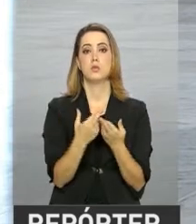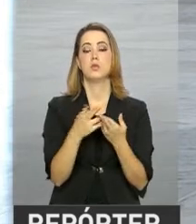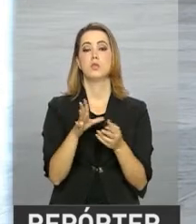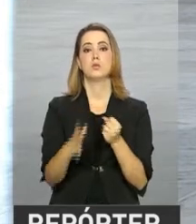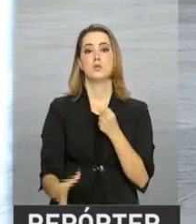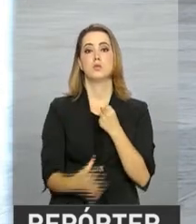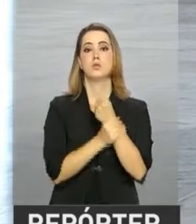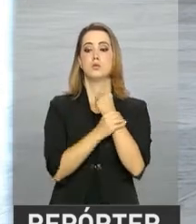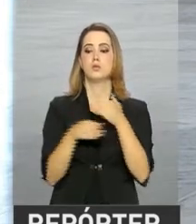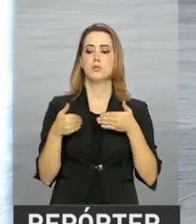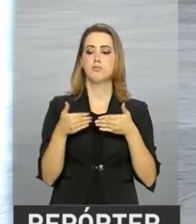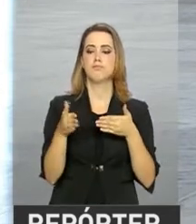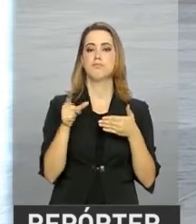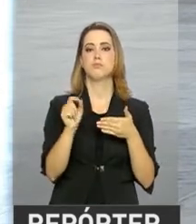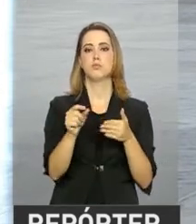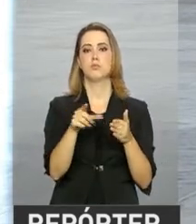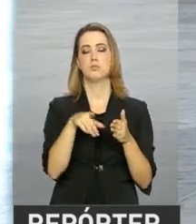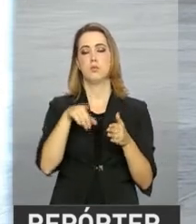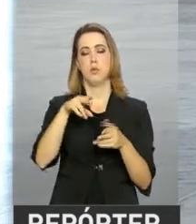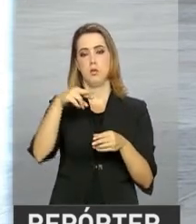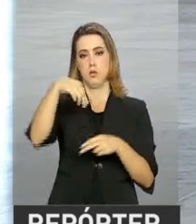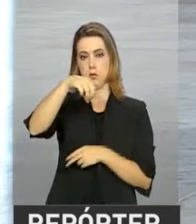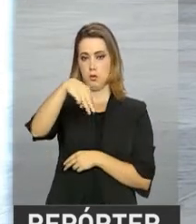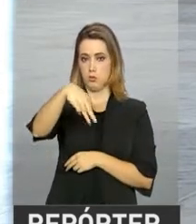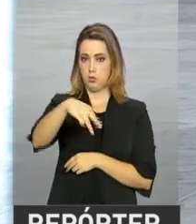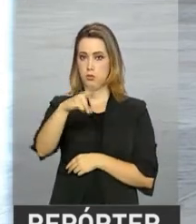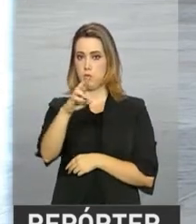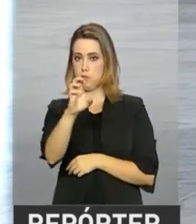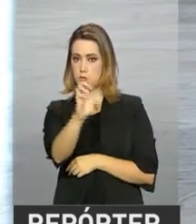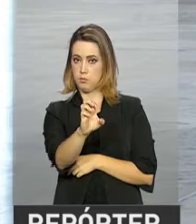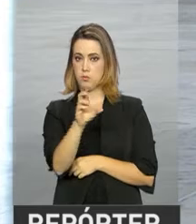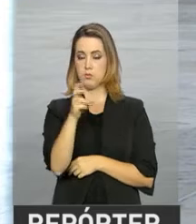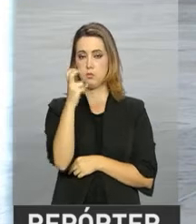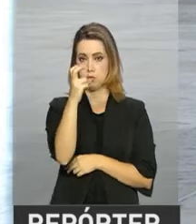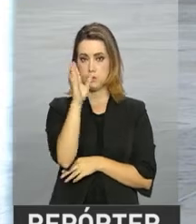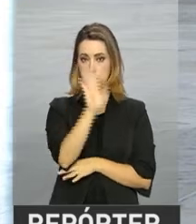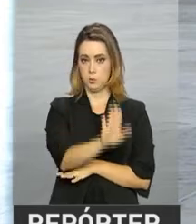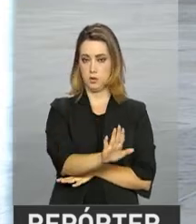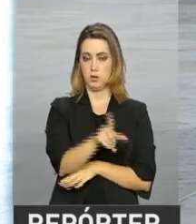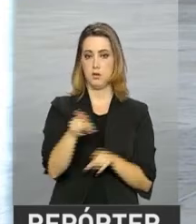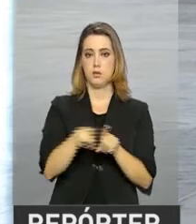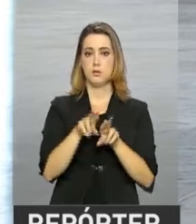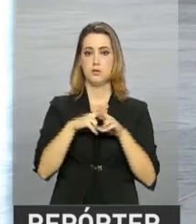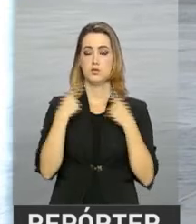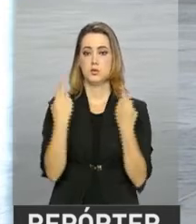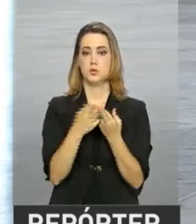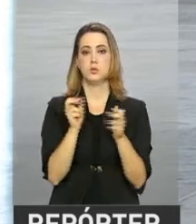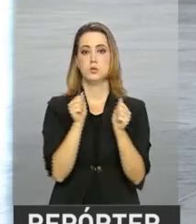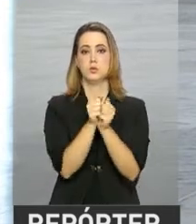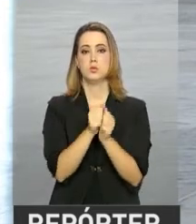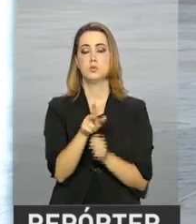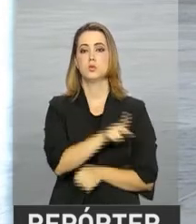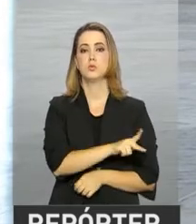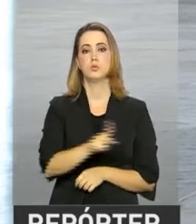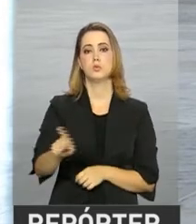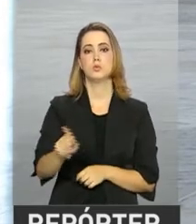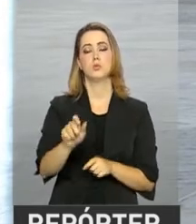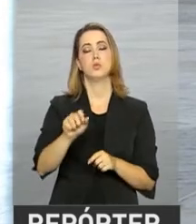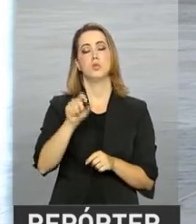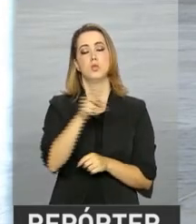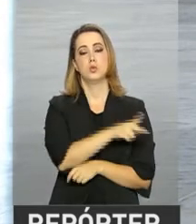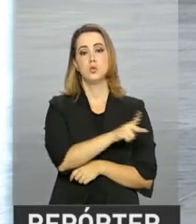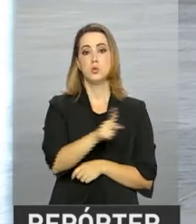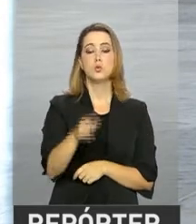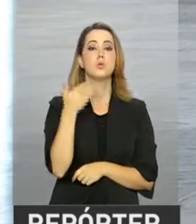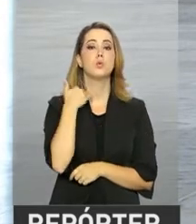nas fronteiras no palácio itamaraty e finalmente às cinco horas da tarde ele se reúne com o presidente do banco interamericano de